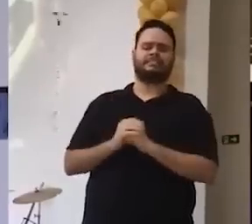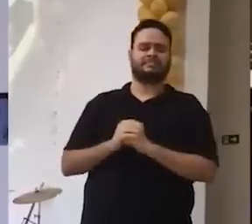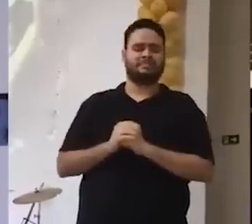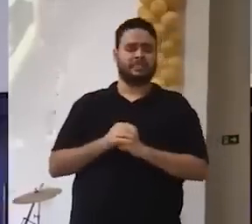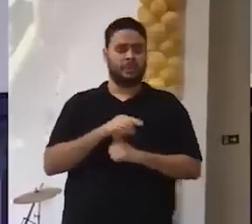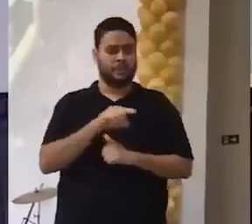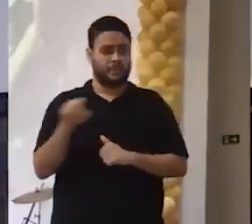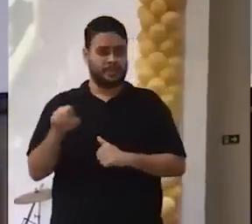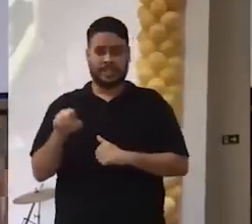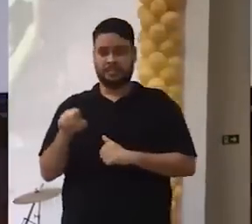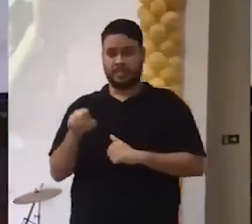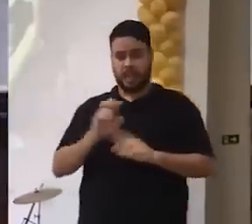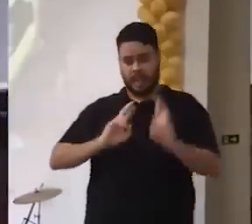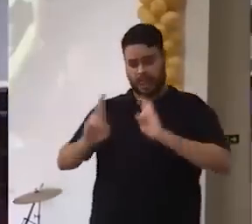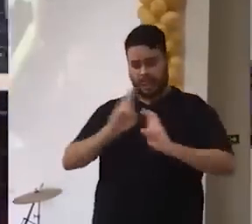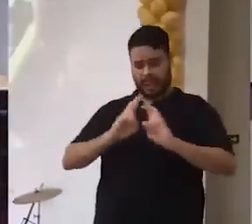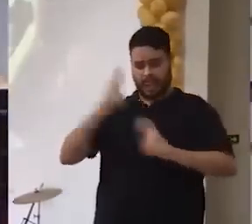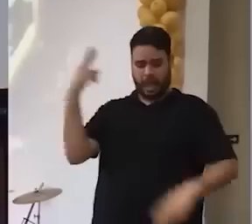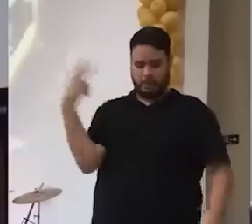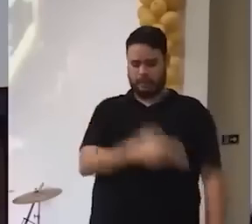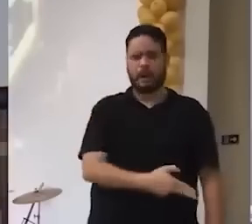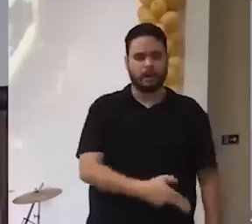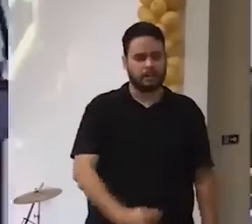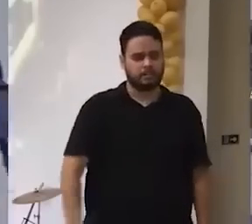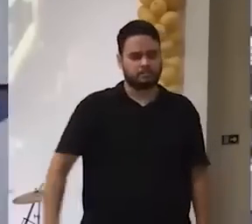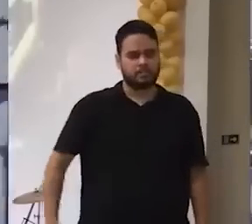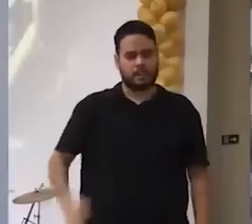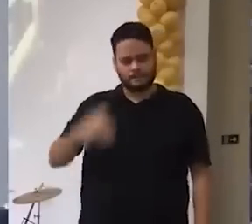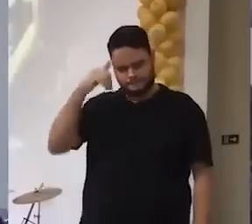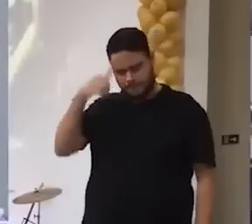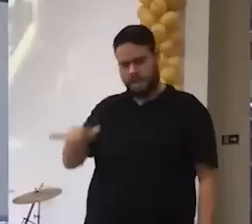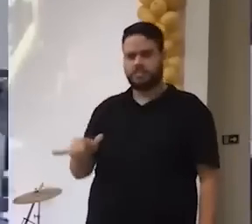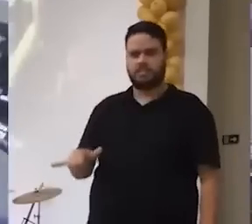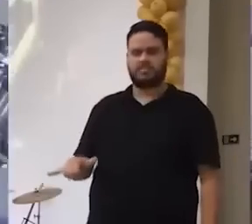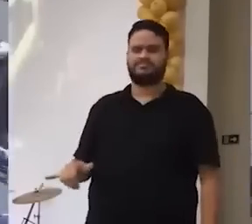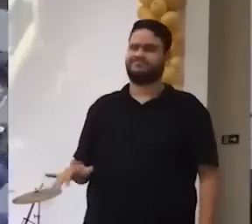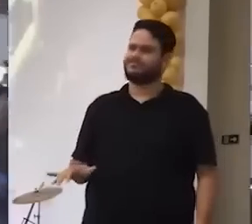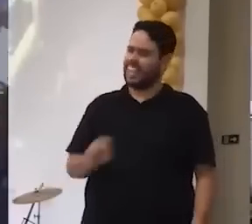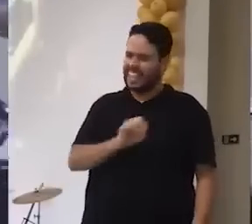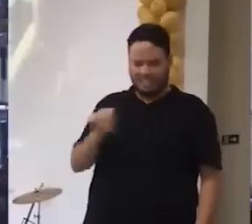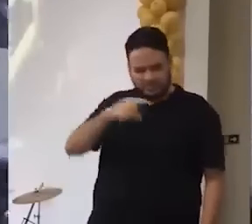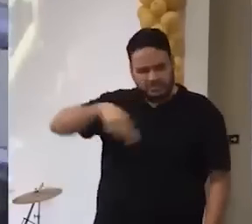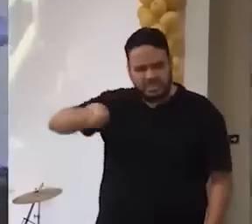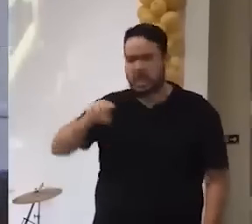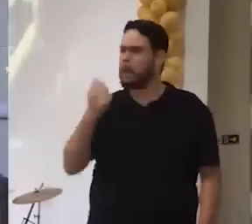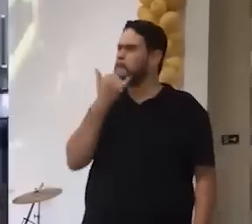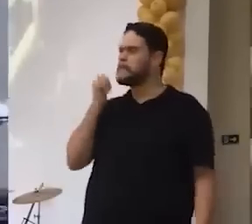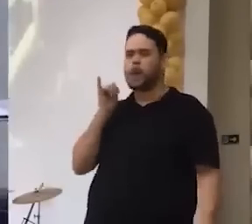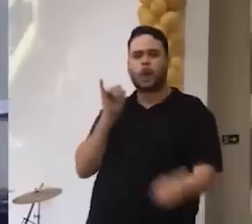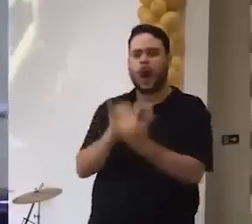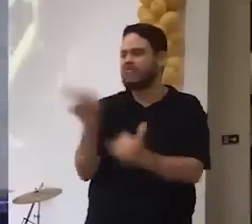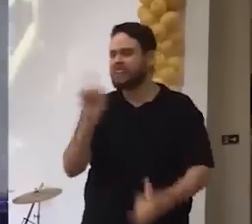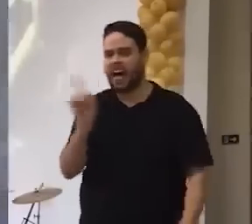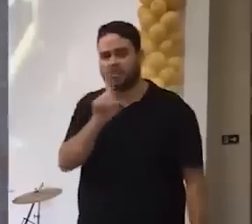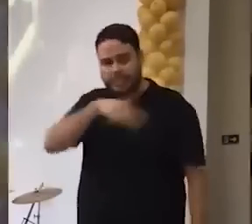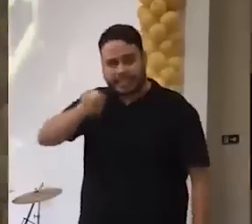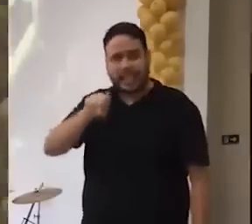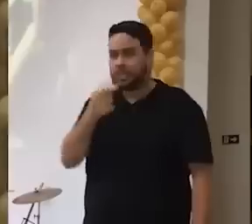seu relacionamento, que você evita. Se você não perdoar, você não vai ter